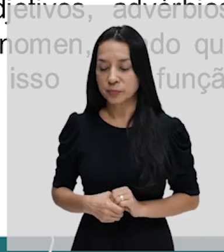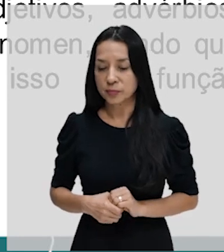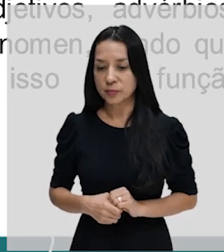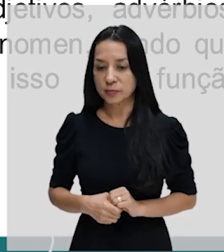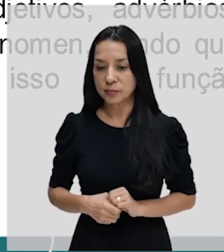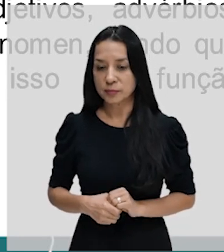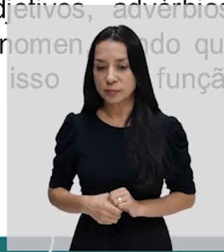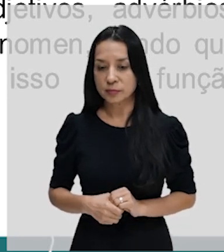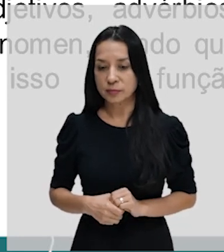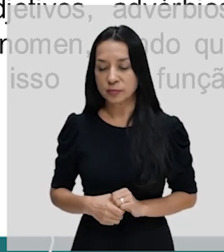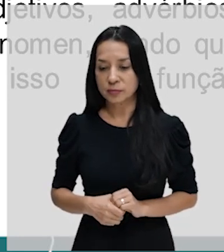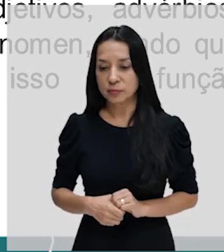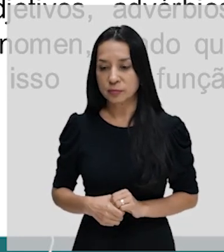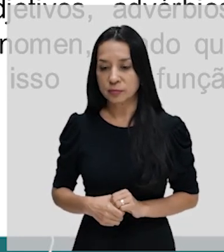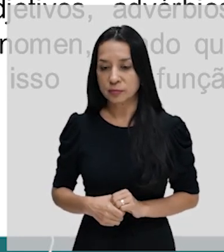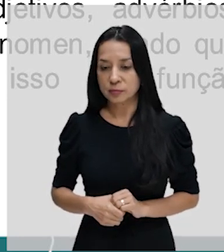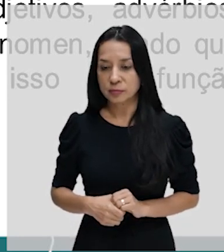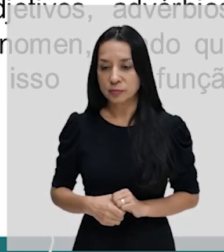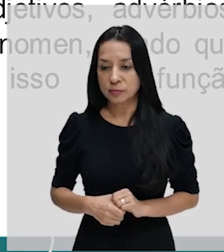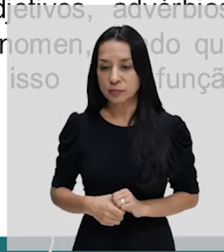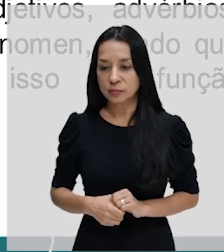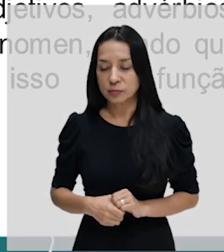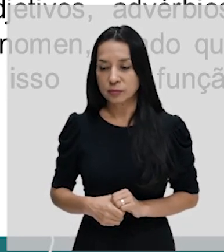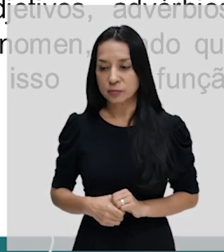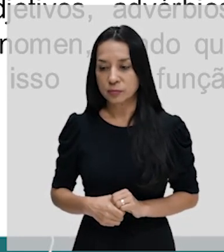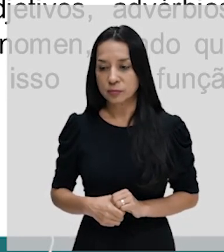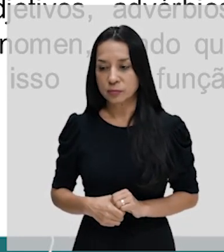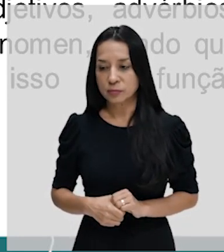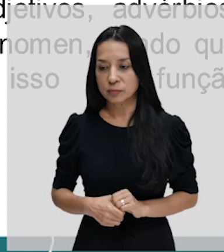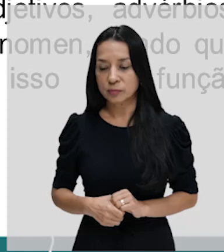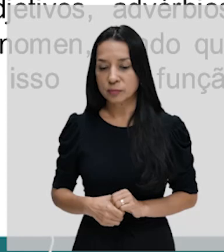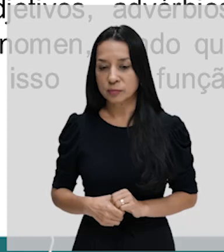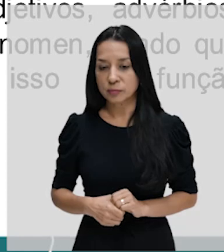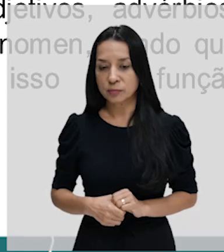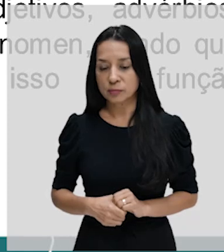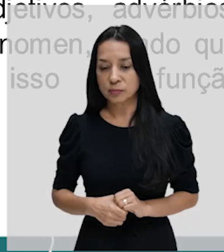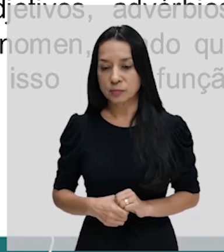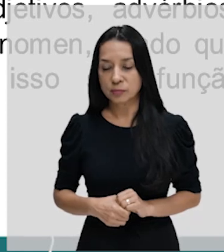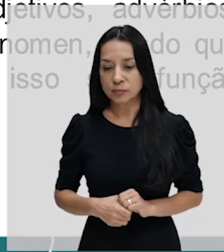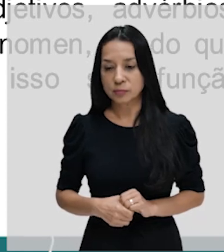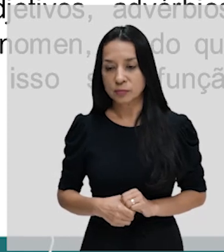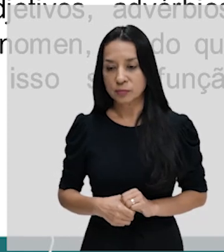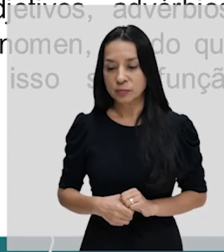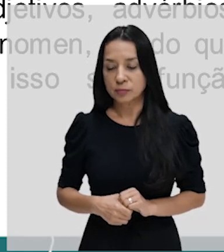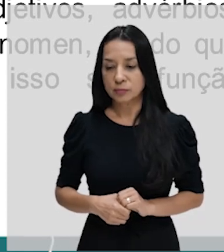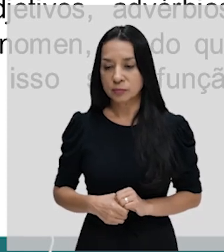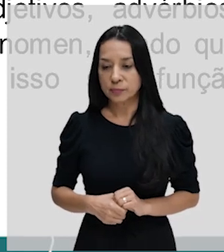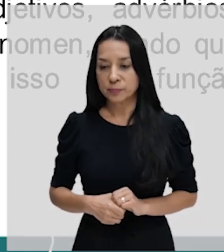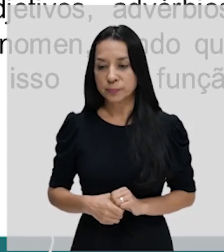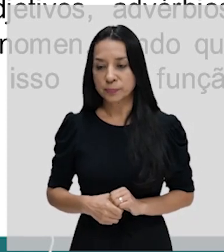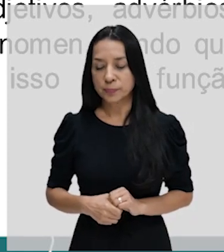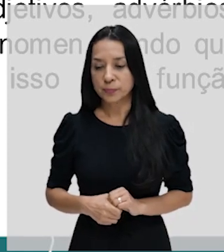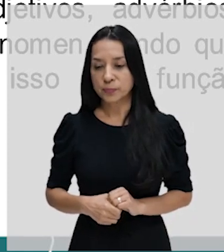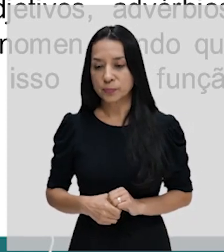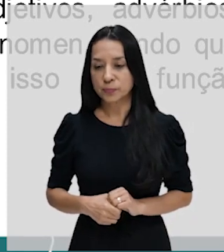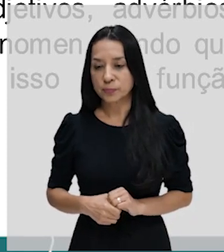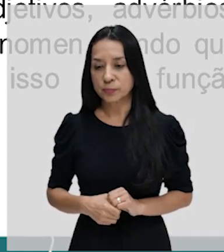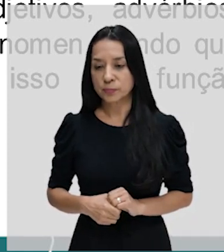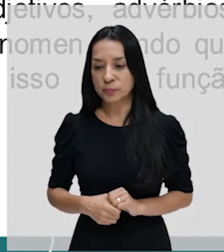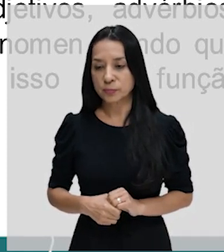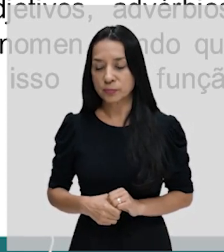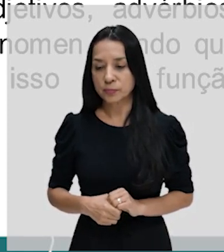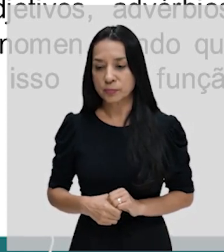pronombre tiene su origen en el latín pronomen, siendo que pro significa